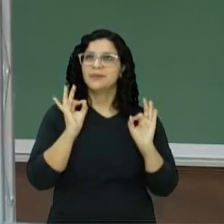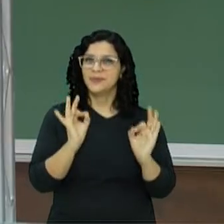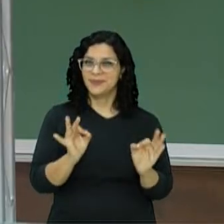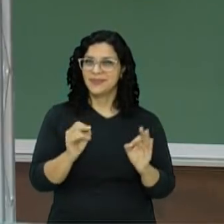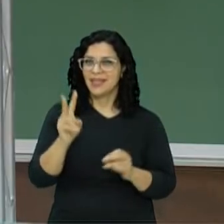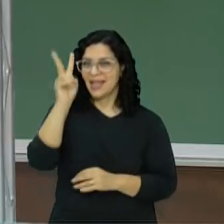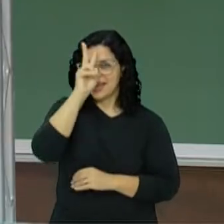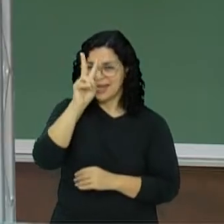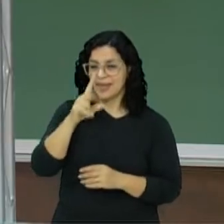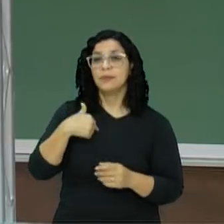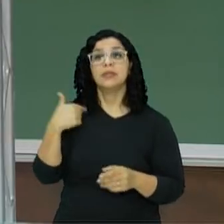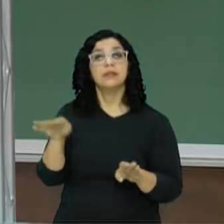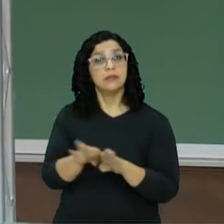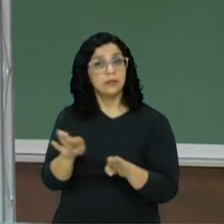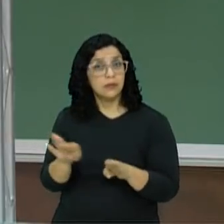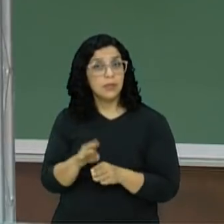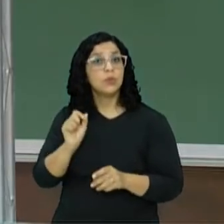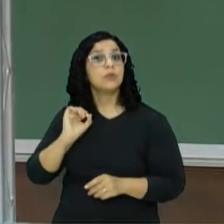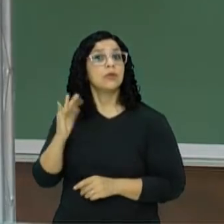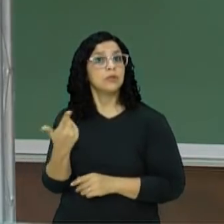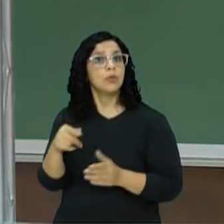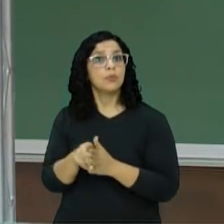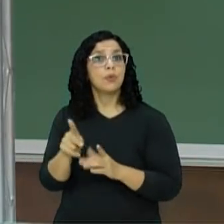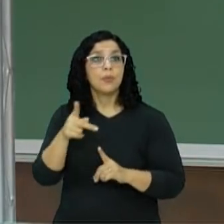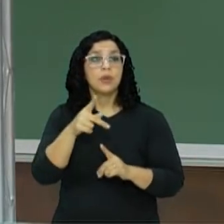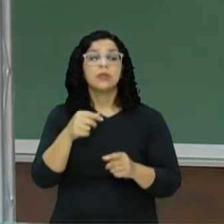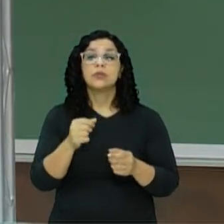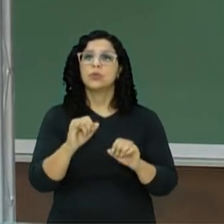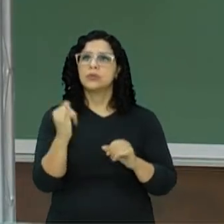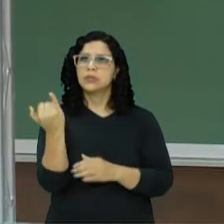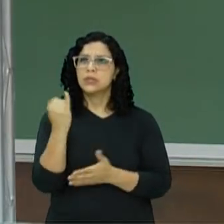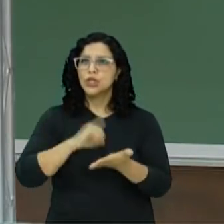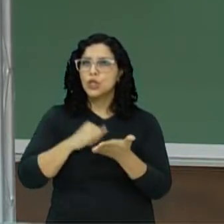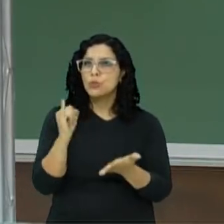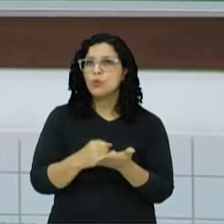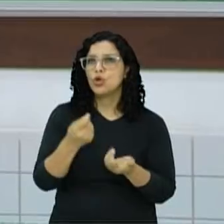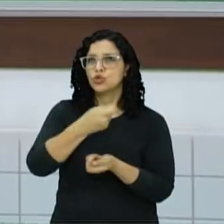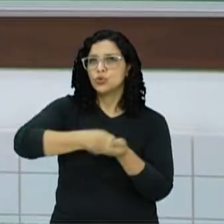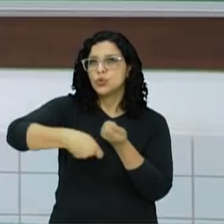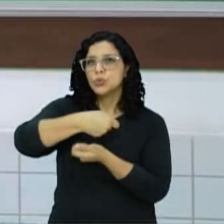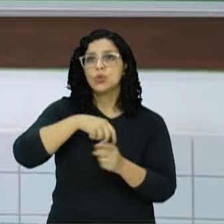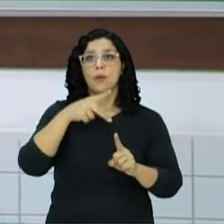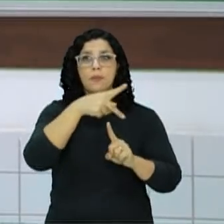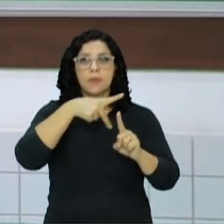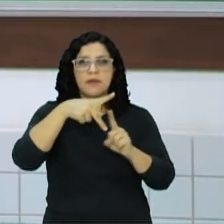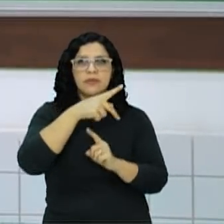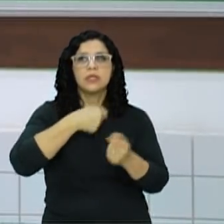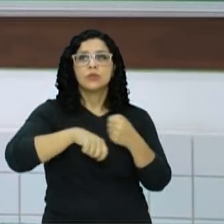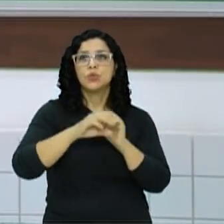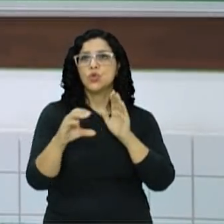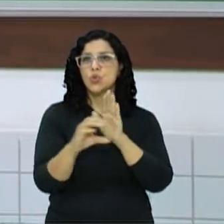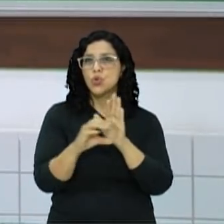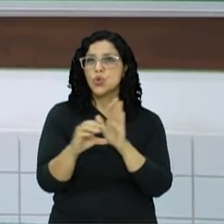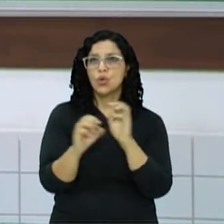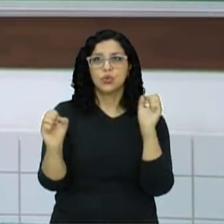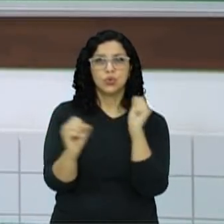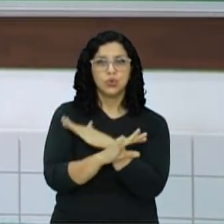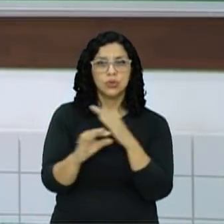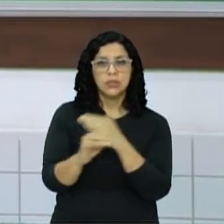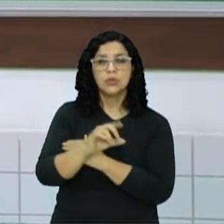na economia. E ainda, houve a reforma tributária, reforma previdenciária, Código de Trânsito